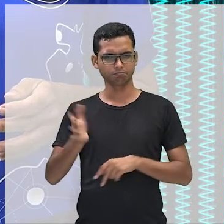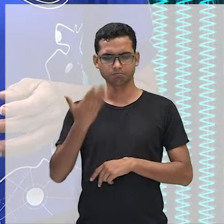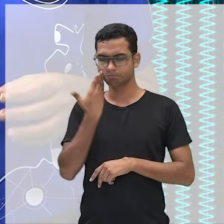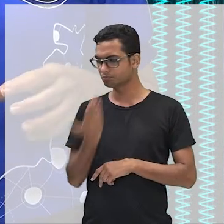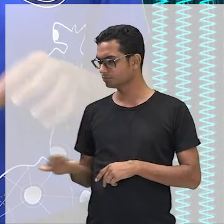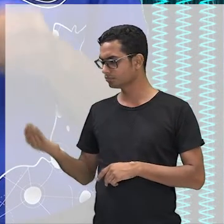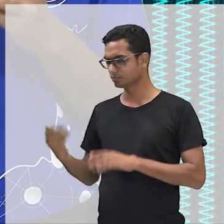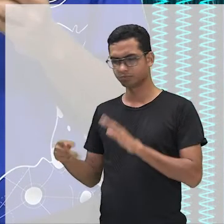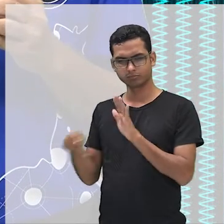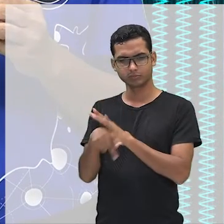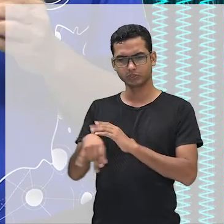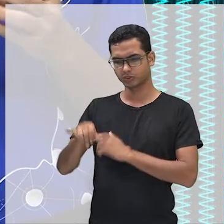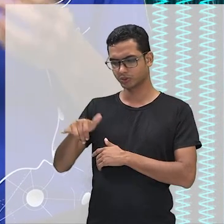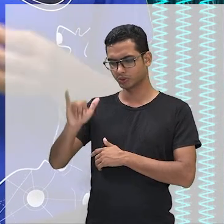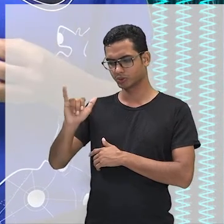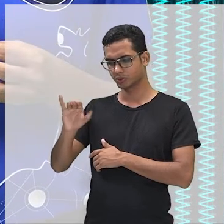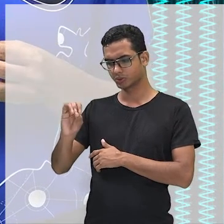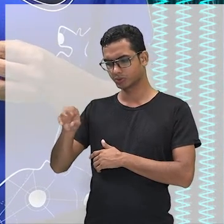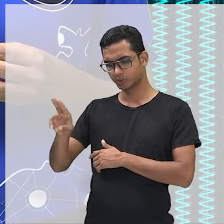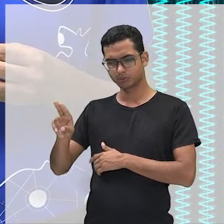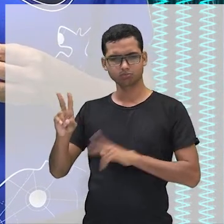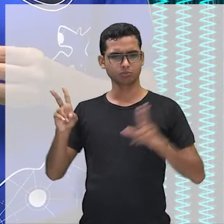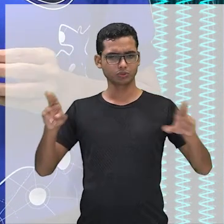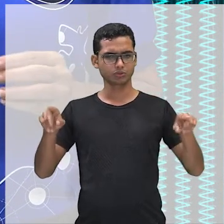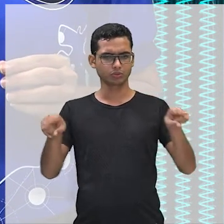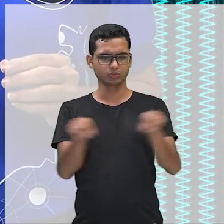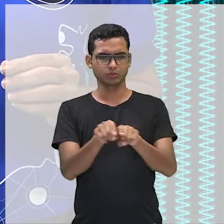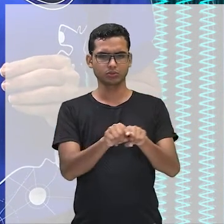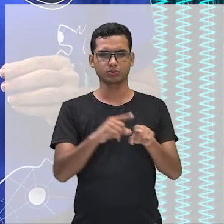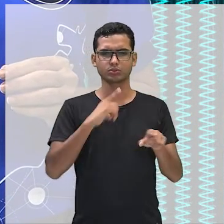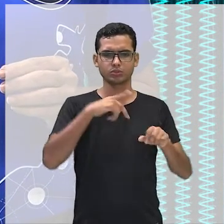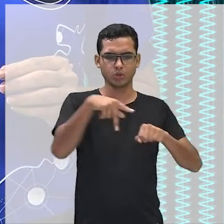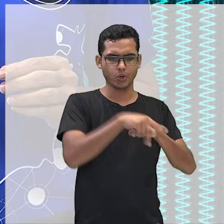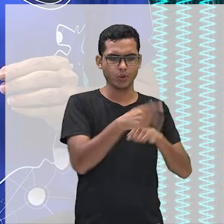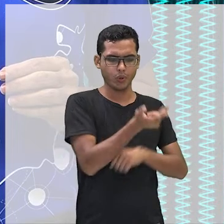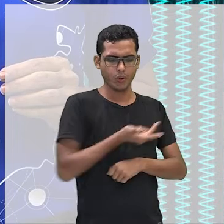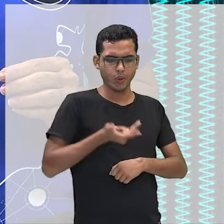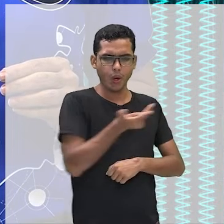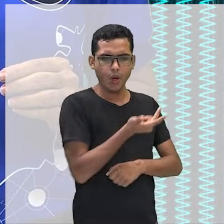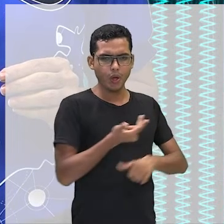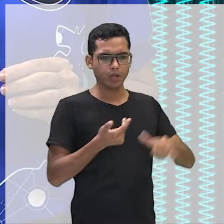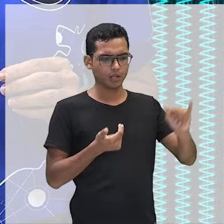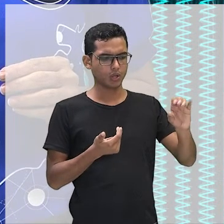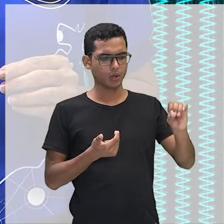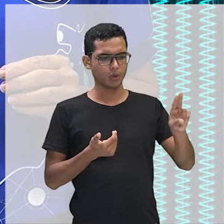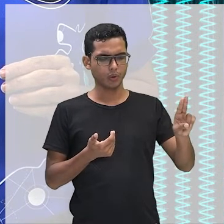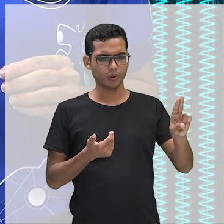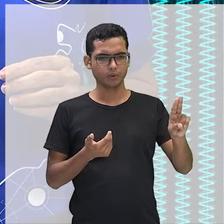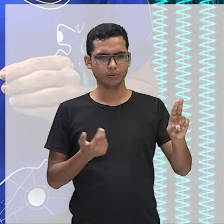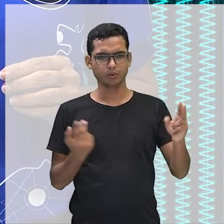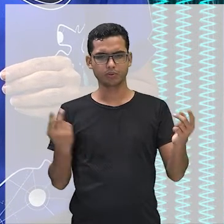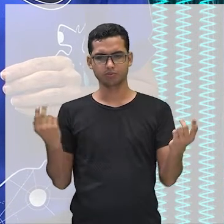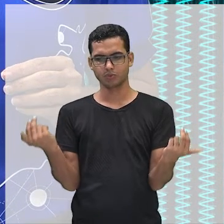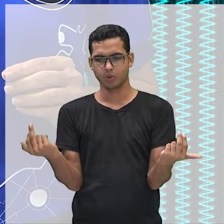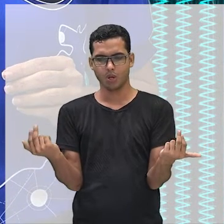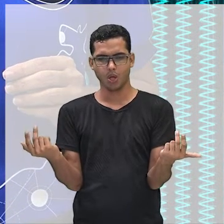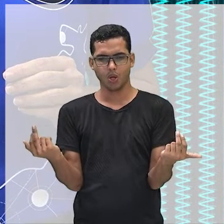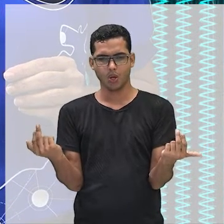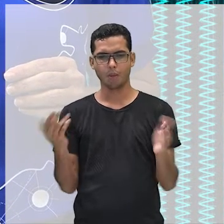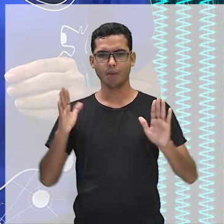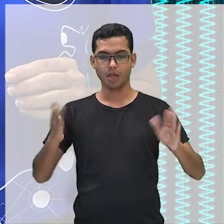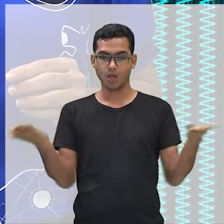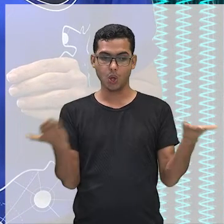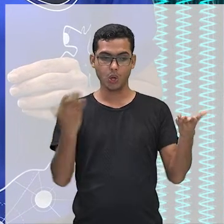esse you é igual o pronome pessoal, não é? Mas, nesse caso, ele está com função de quê, ó? está com função